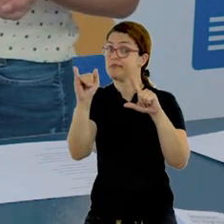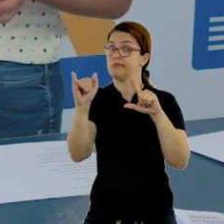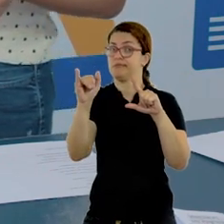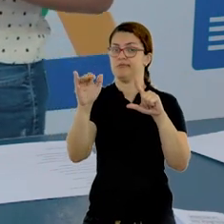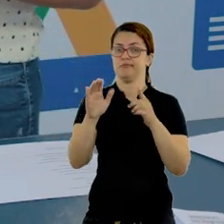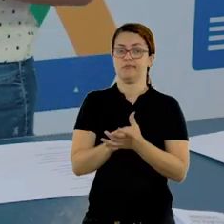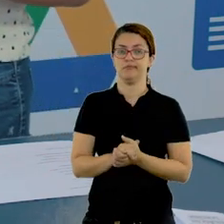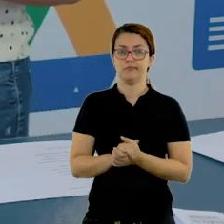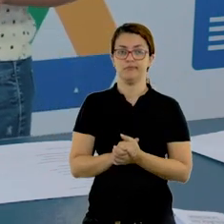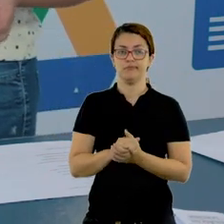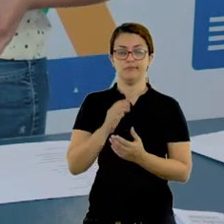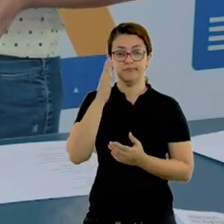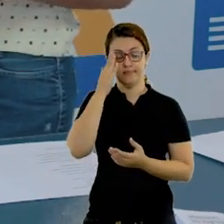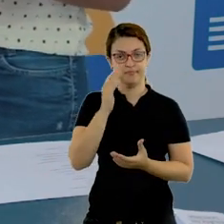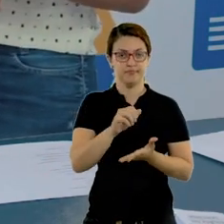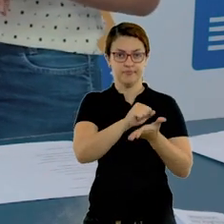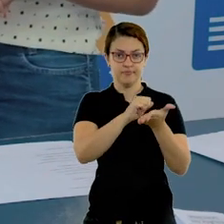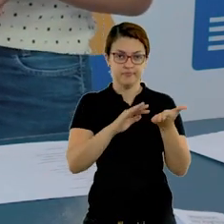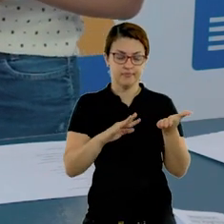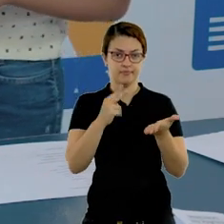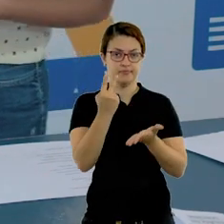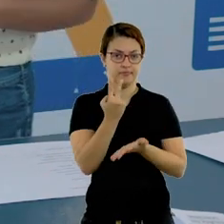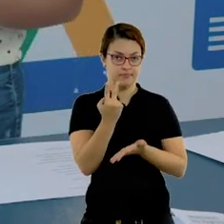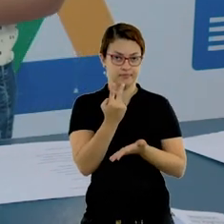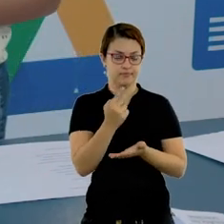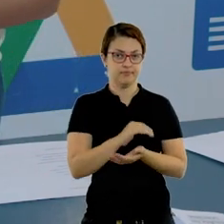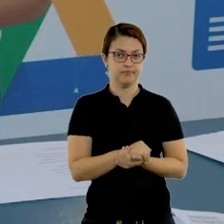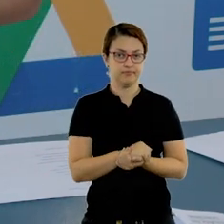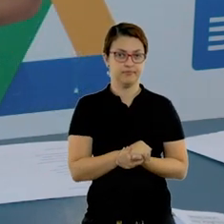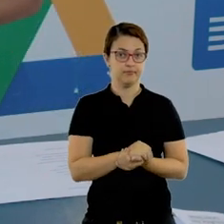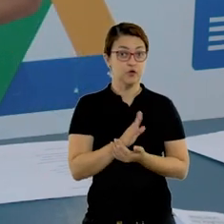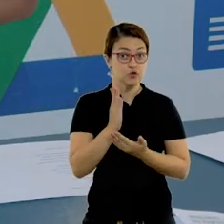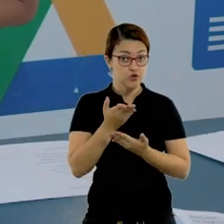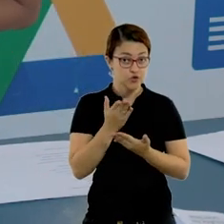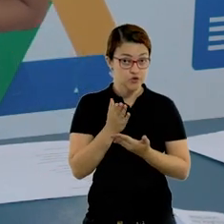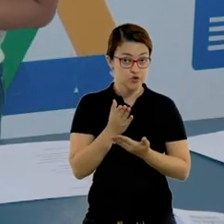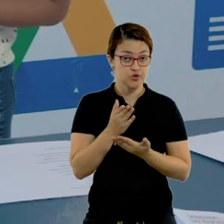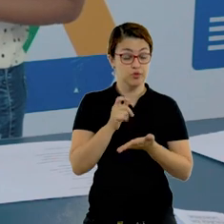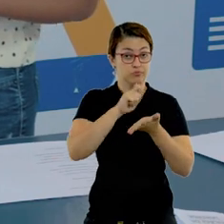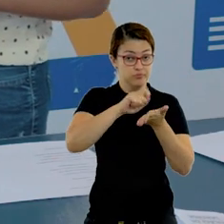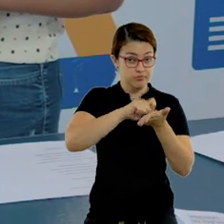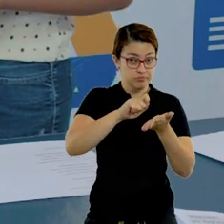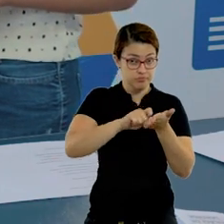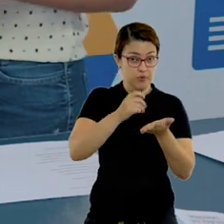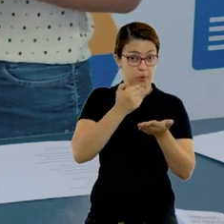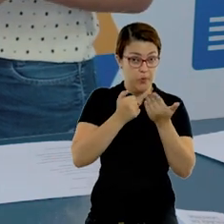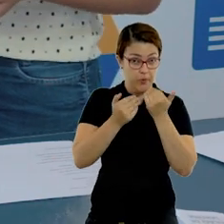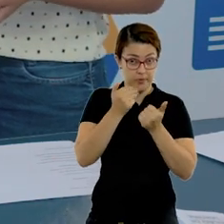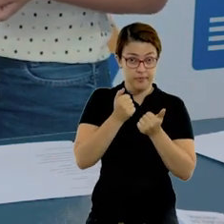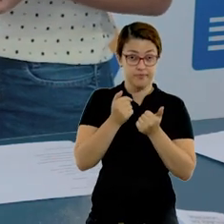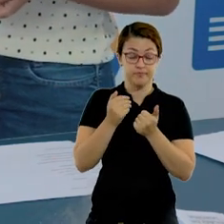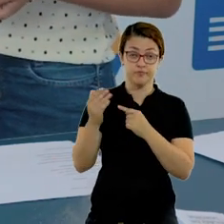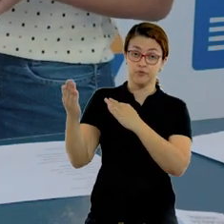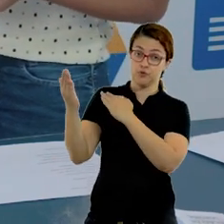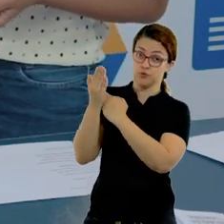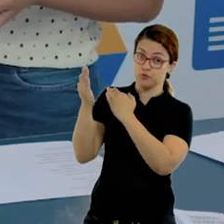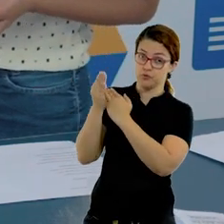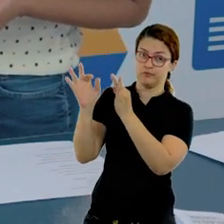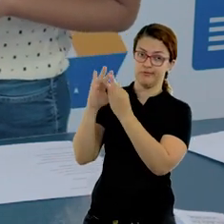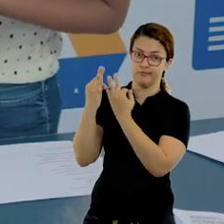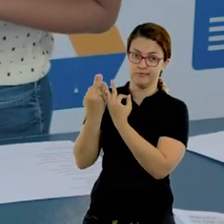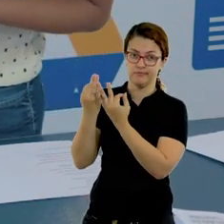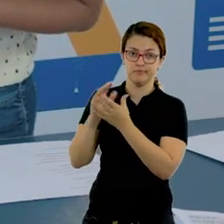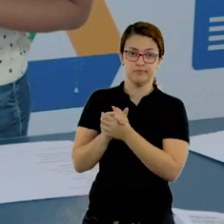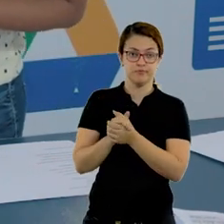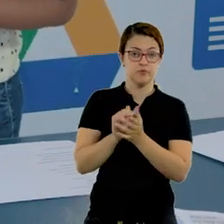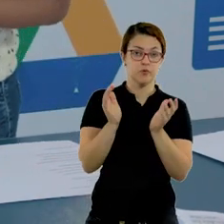ok? Então, olha só qual é a próxima atividade. Atividade 2. Agora você já descreveu os alimentos. Peça ajuda de um adulto